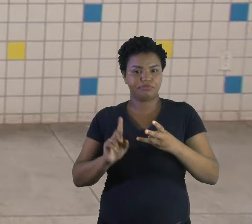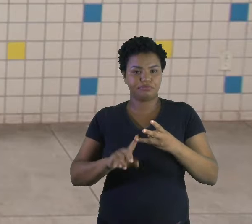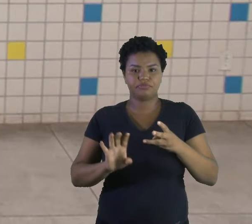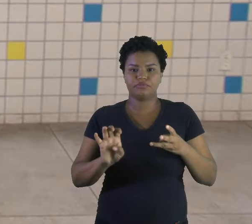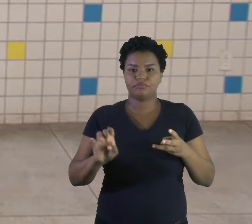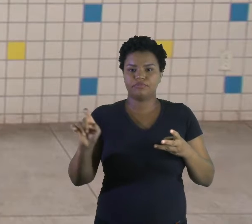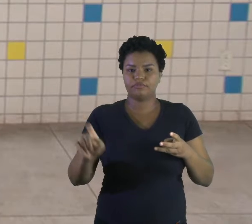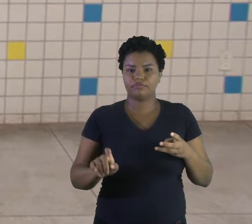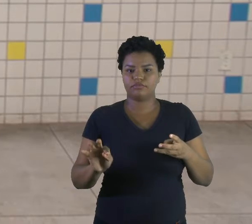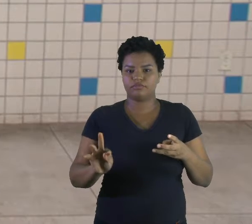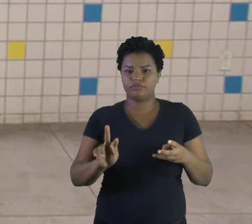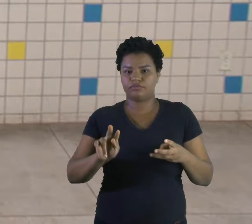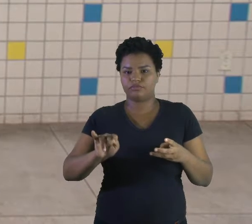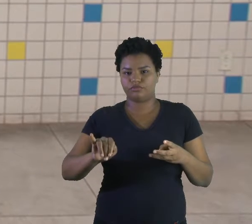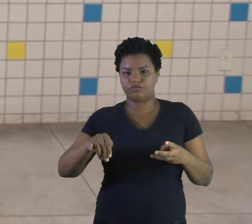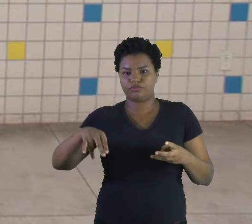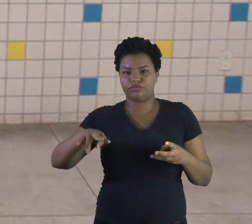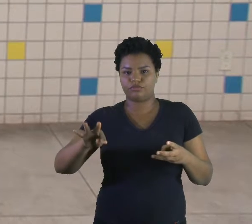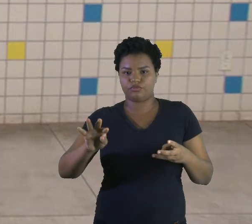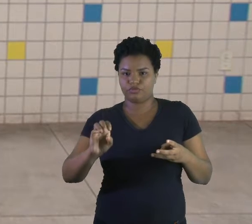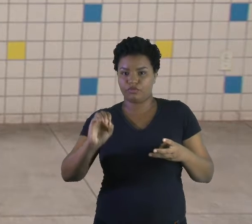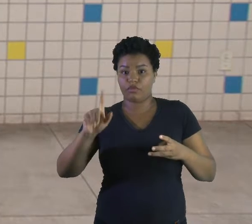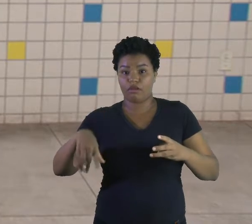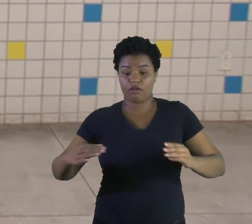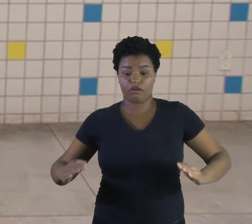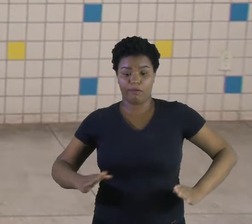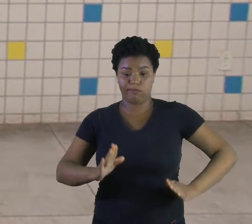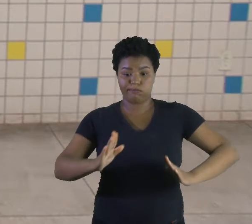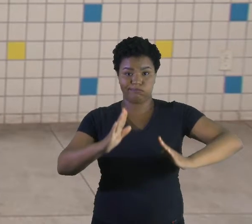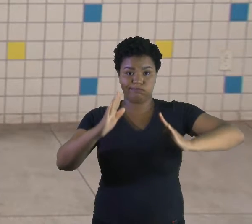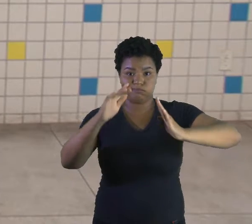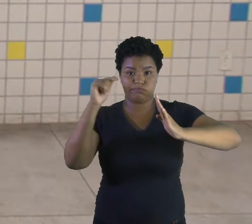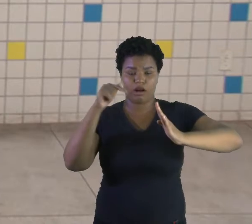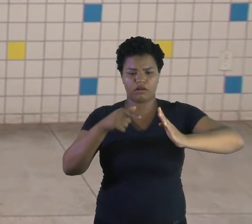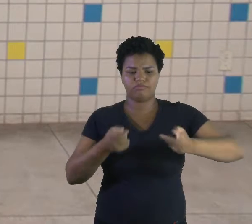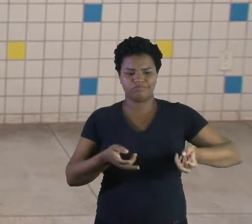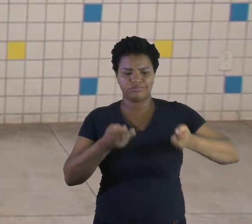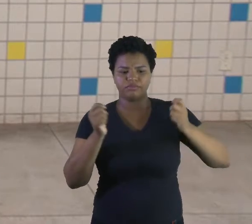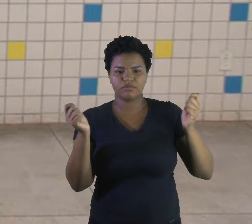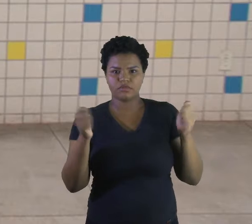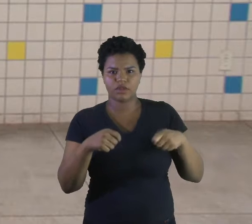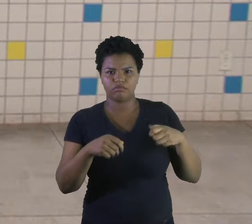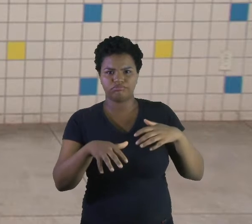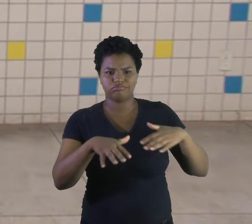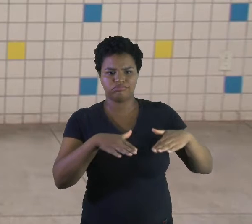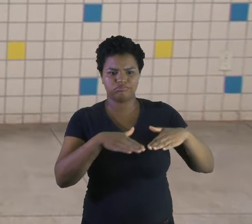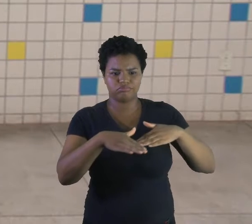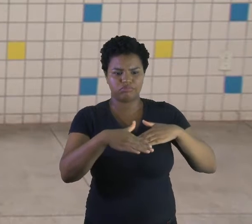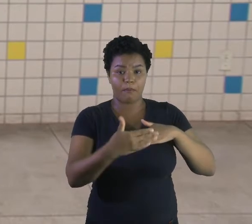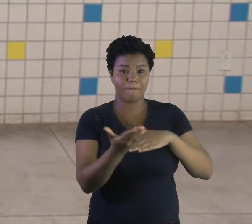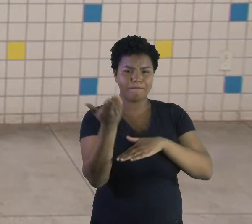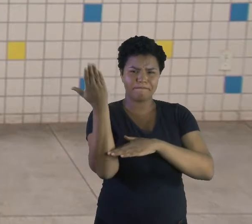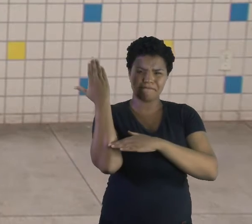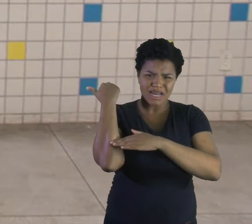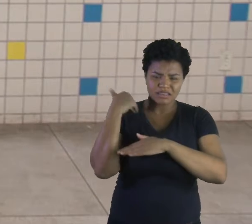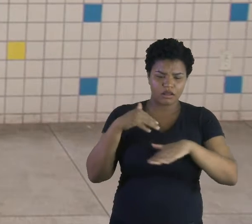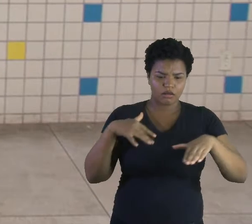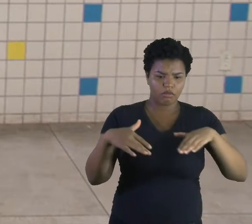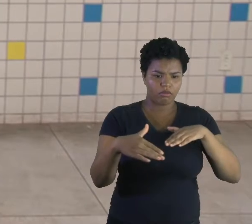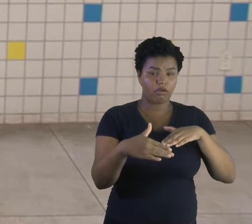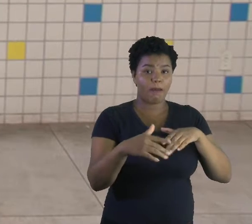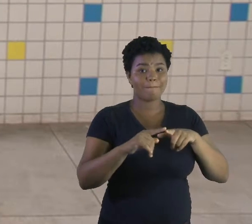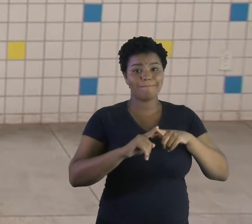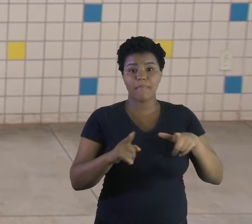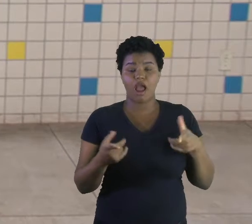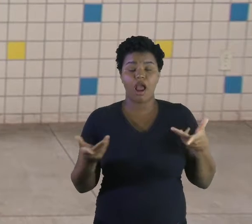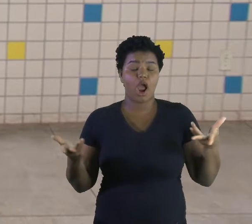extintos são as estruturas em que foram detectadas atividades sísmicas no passado, mas hoje em dia eles